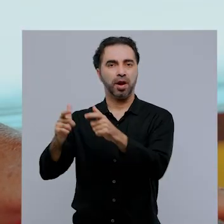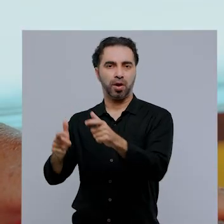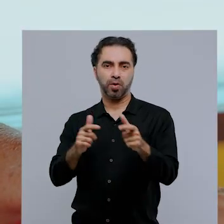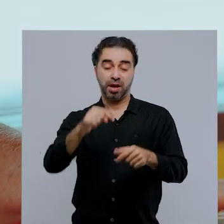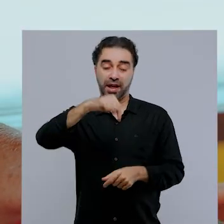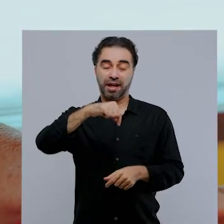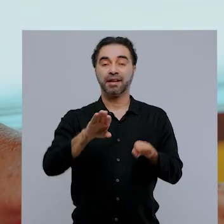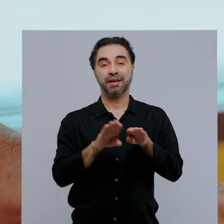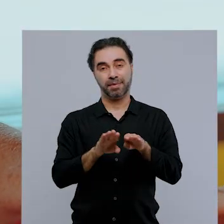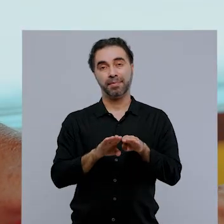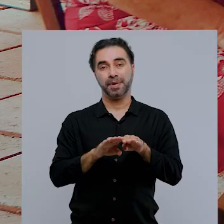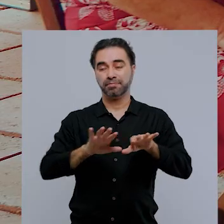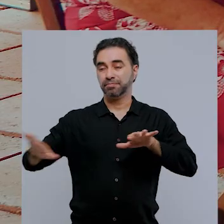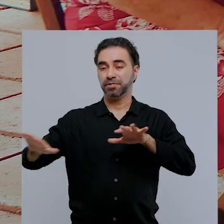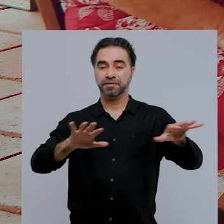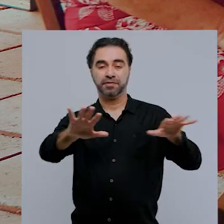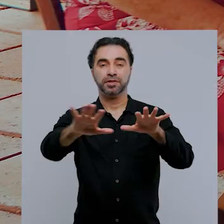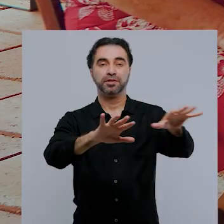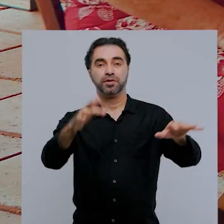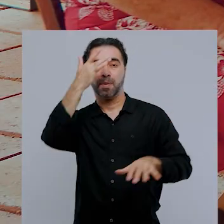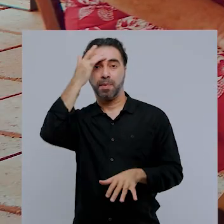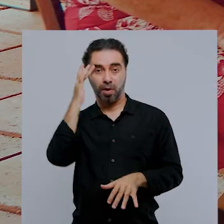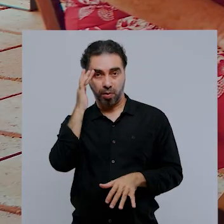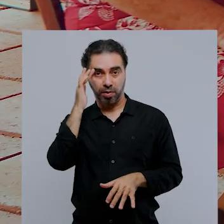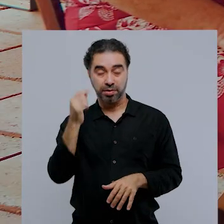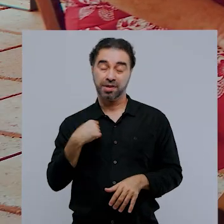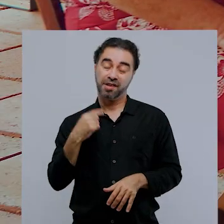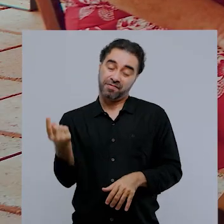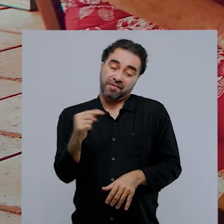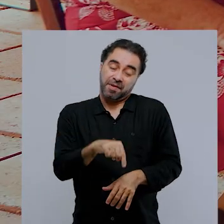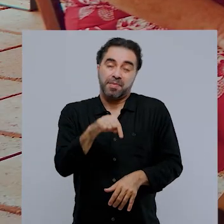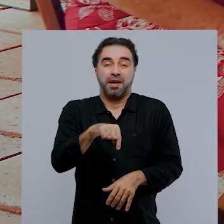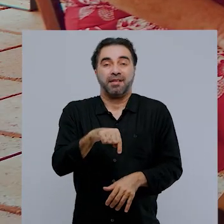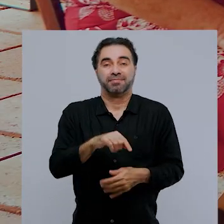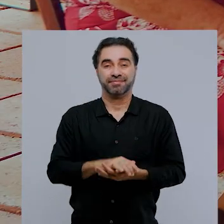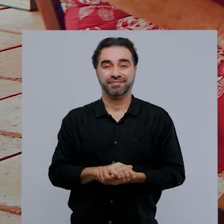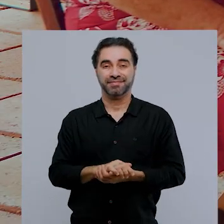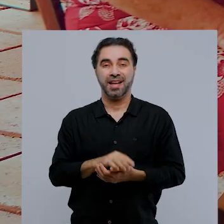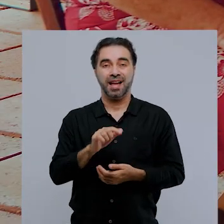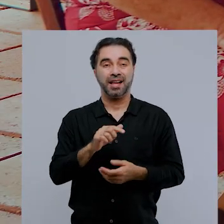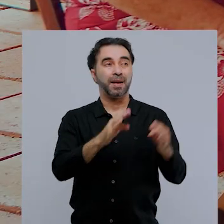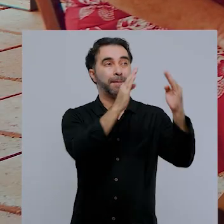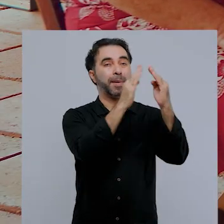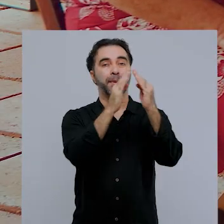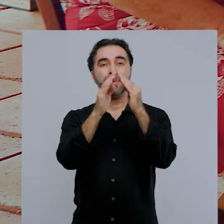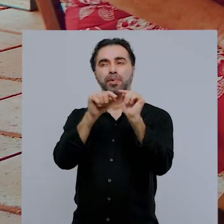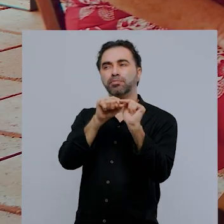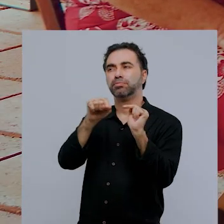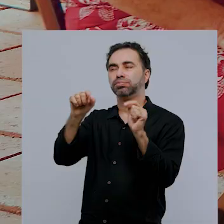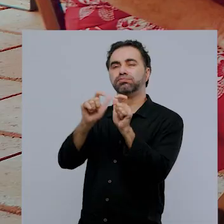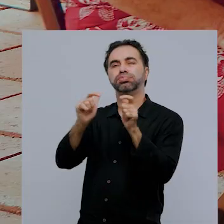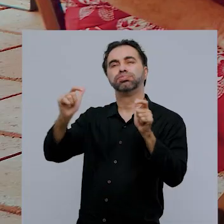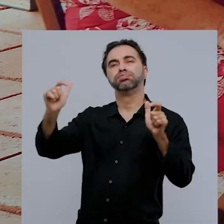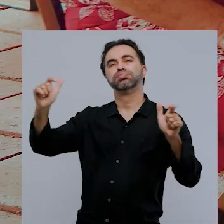Central. Repartiu o povo, 67. Aí vim para cá, né? Aí era a colônia que subia aí e